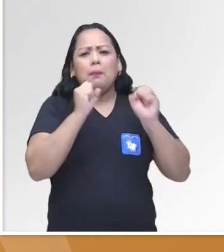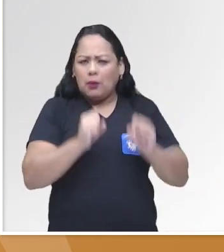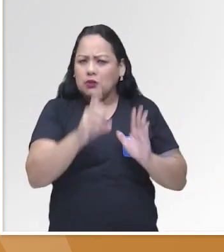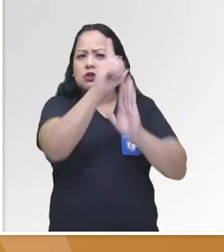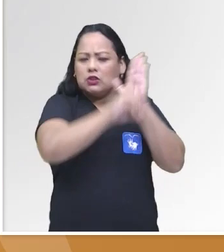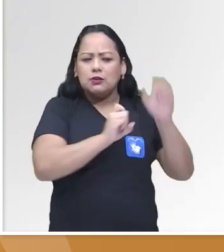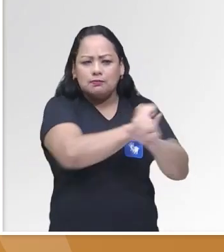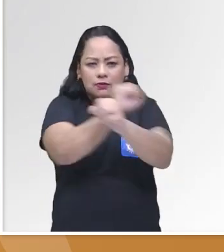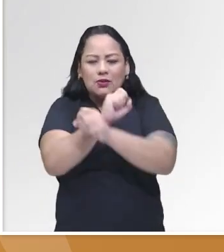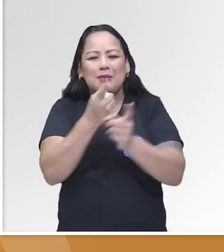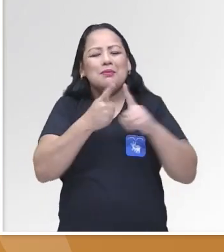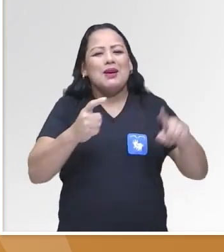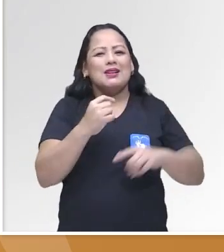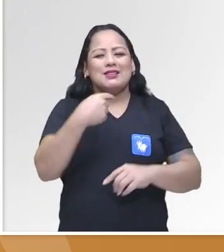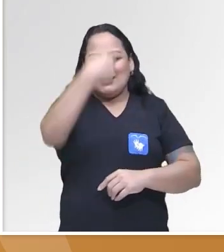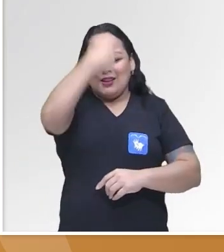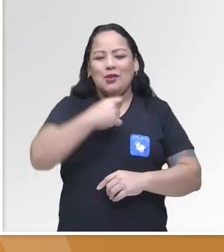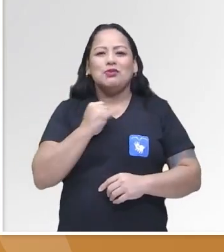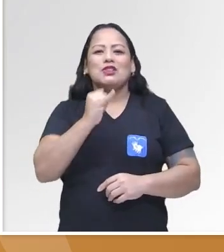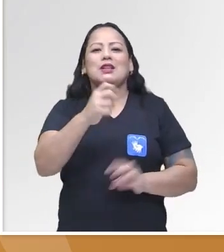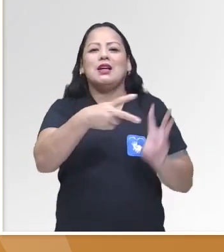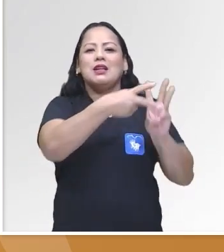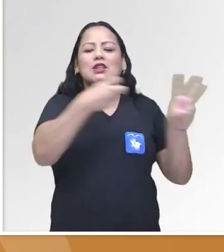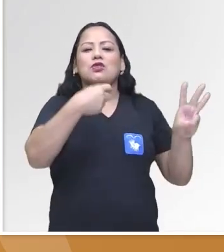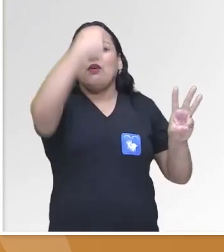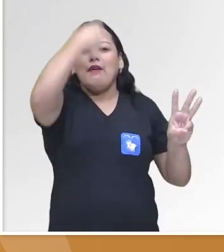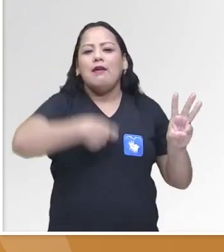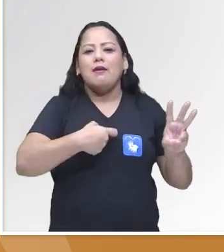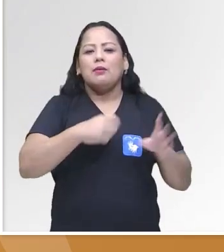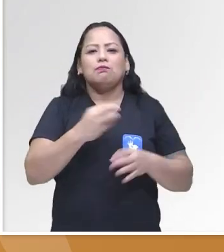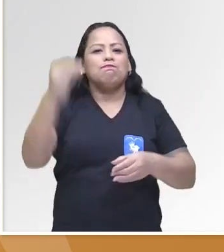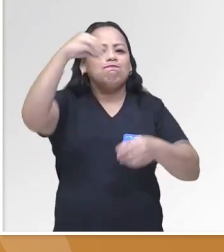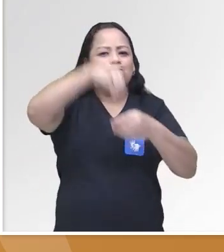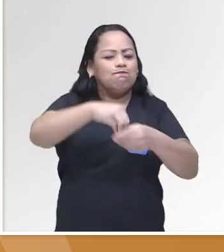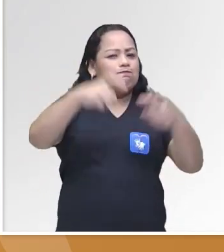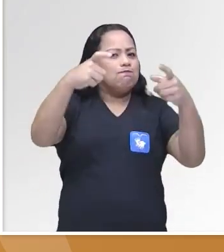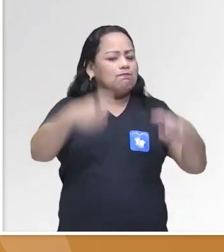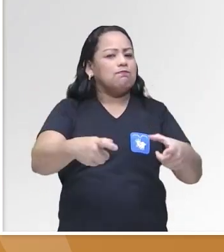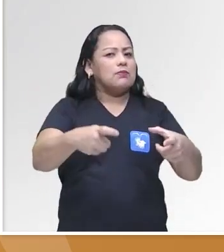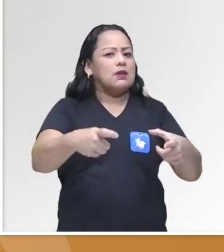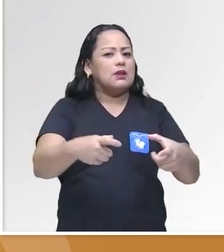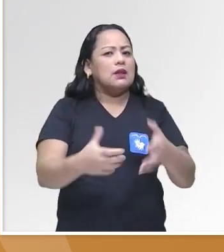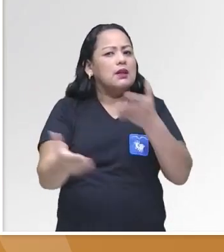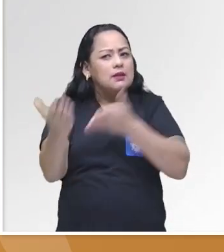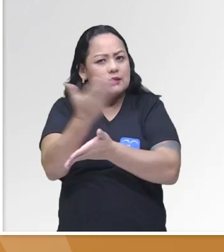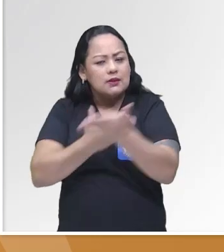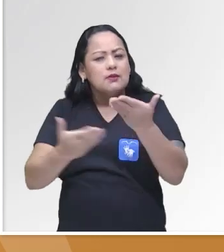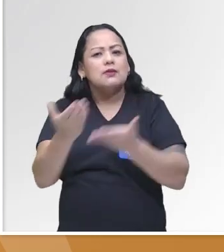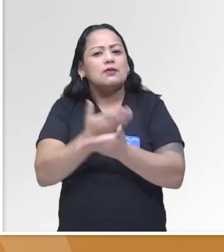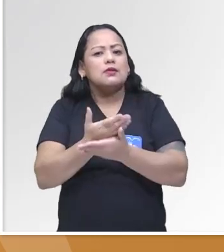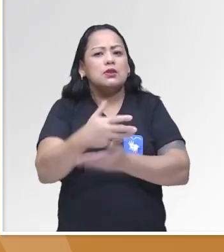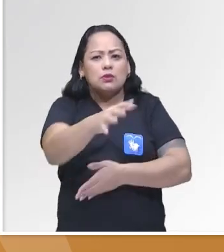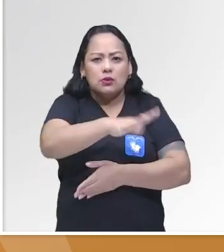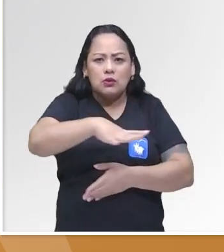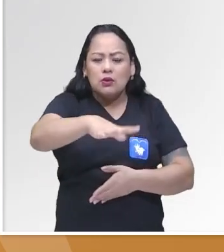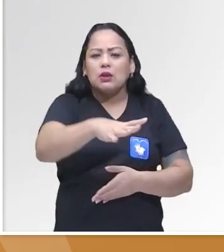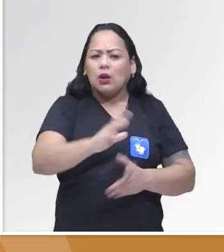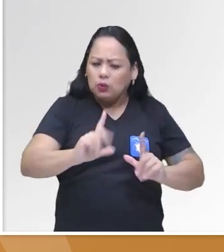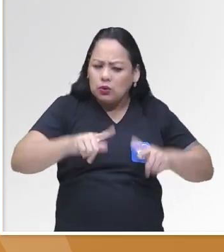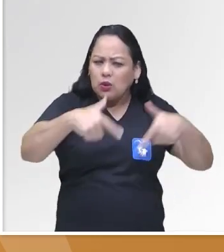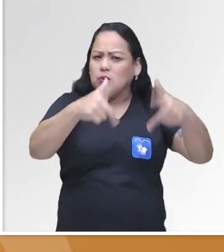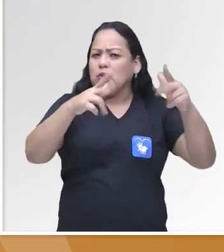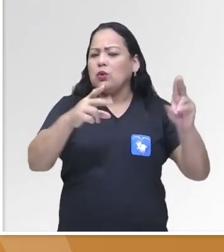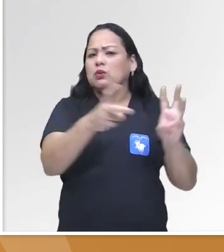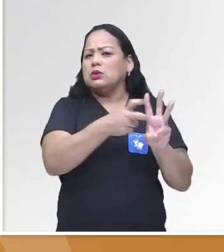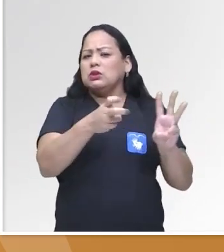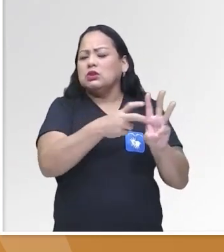Mas nós não podemos dizer, sou índio, não estou lá dentro, não estou ali vendo meu território ser ameaçado, não